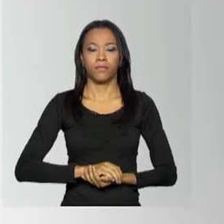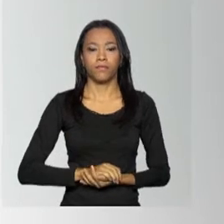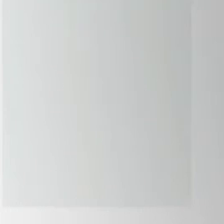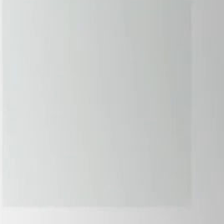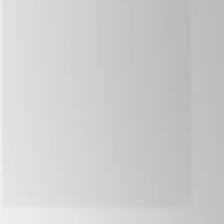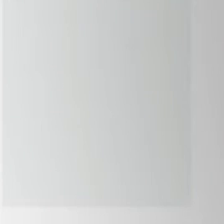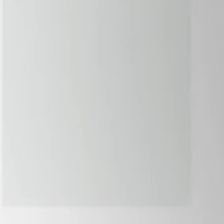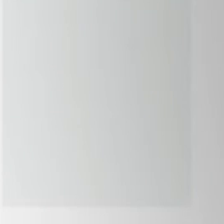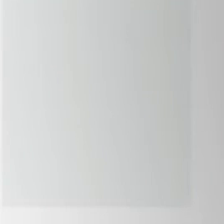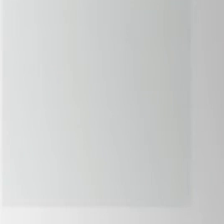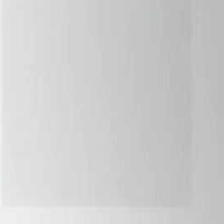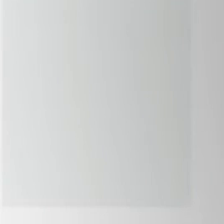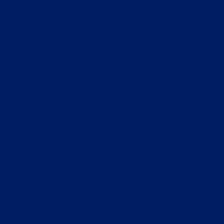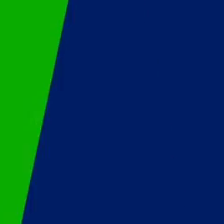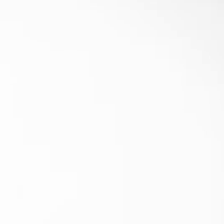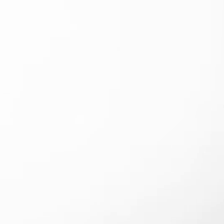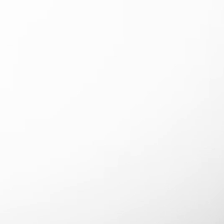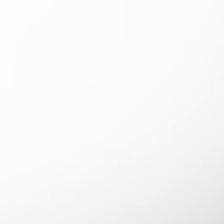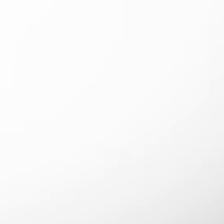www.brasil.gov.br.